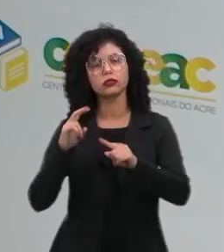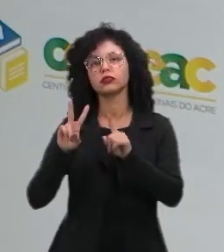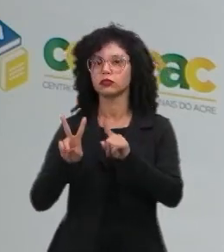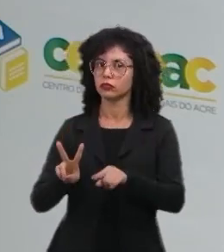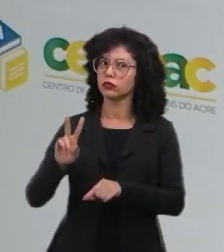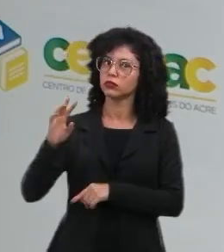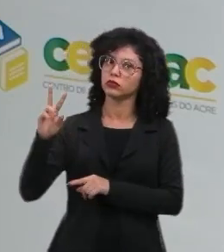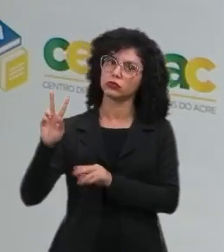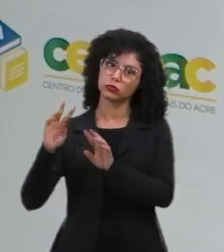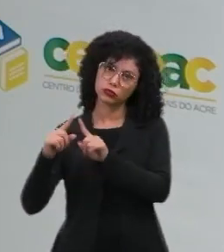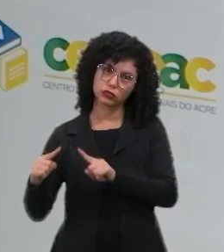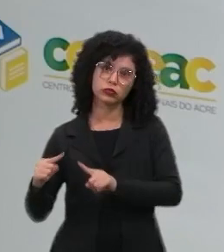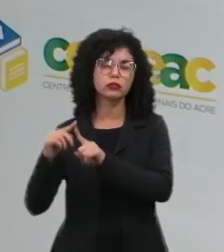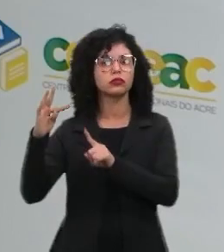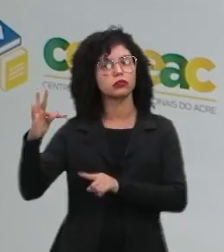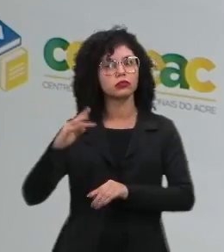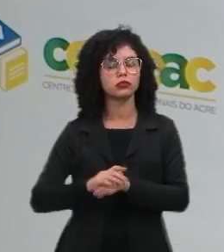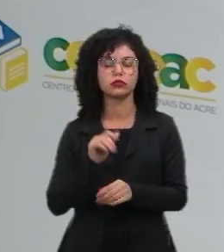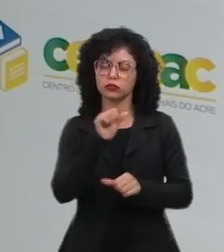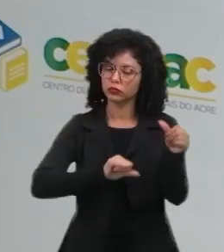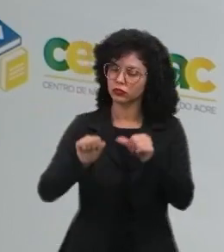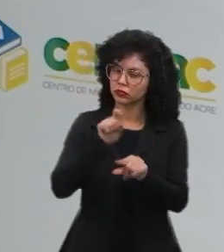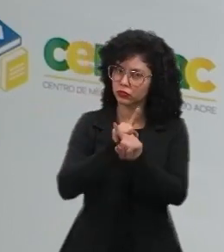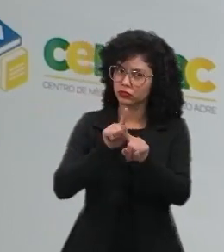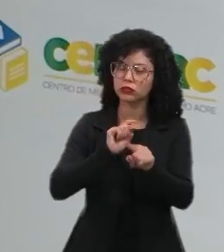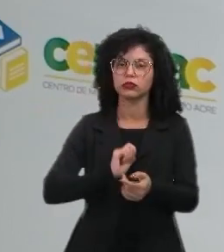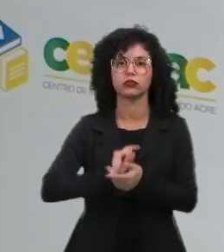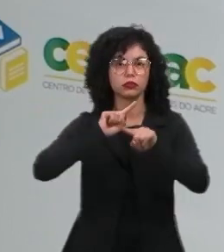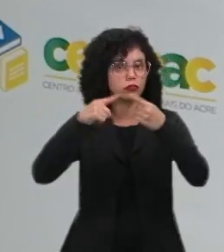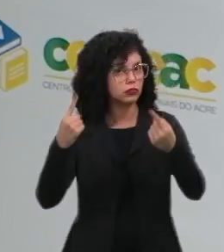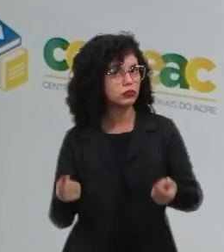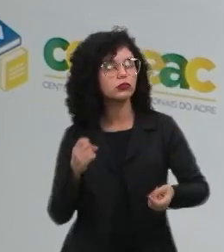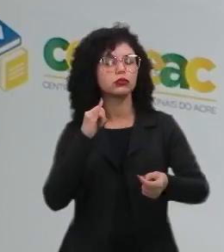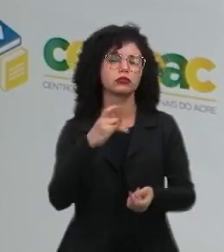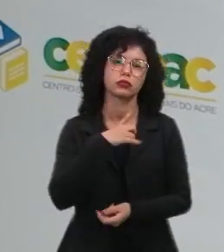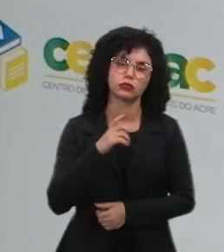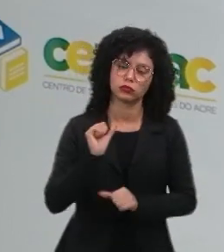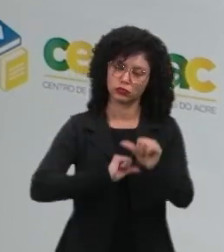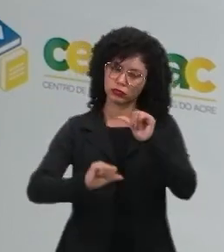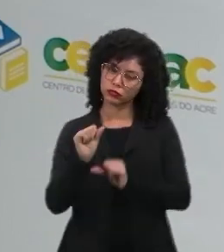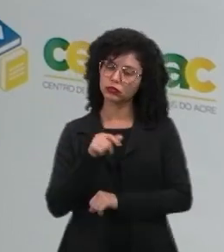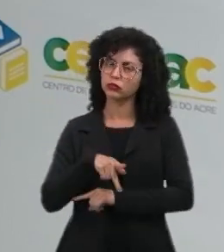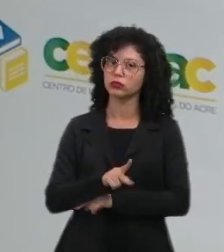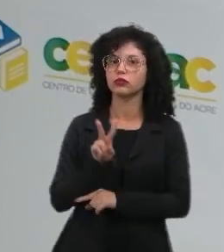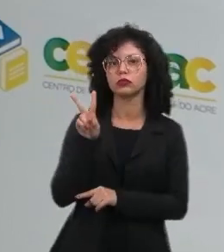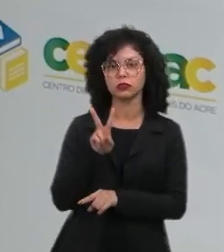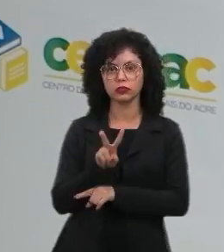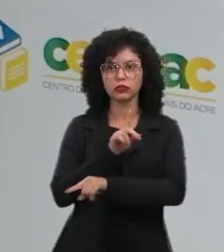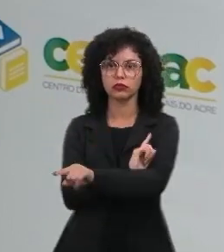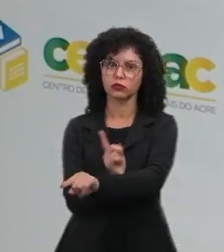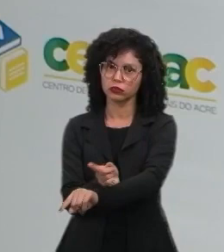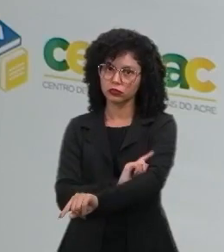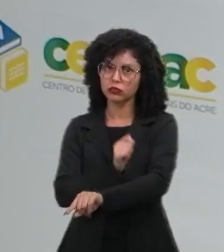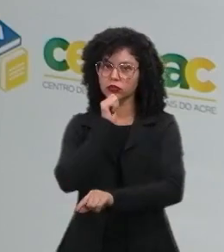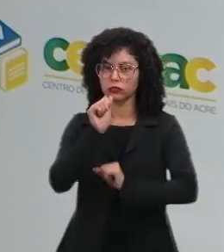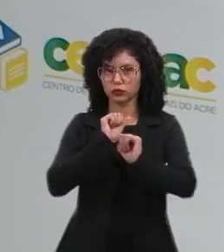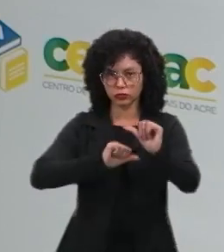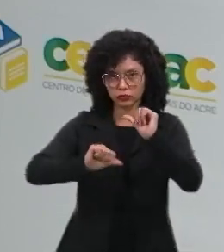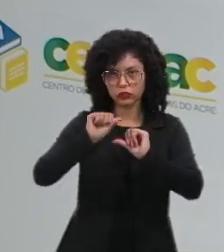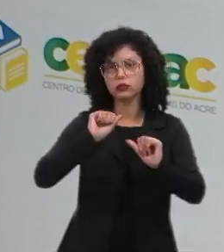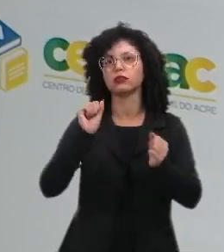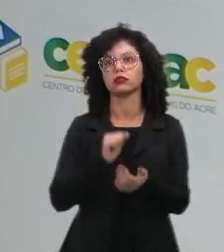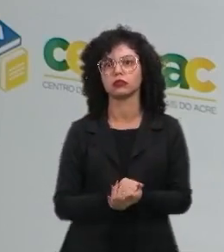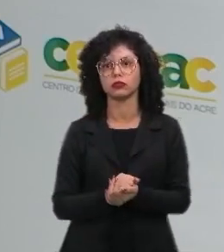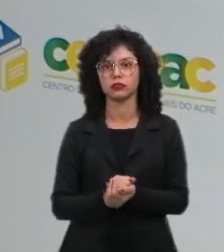velocidade uniforme, ou seja, que ela não vai ser alterada. Se essa velocidade for alterada, ou seja, tem aí uma aceleração, e aí você vai utilizar